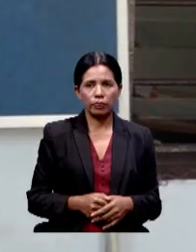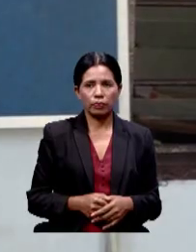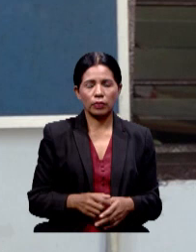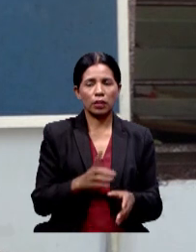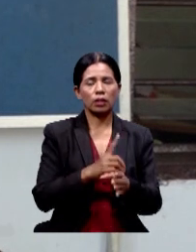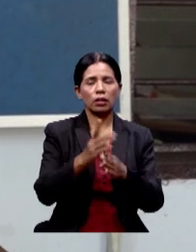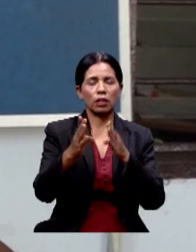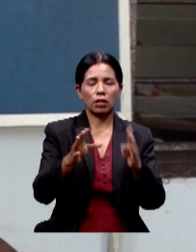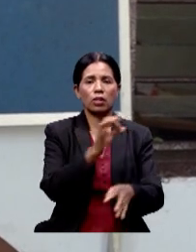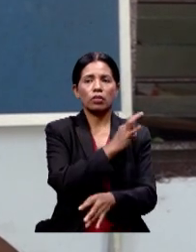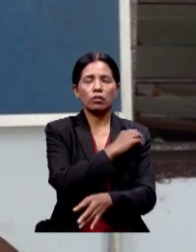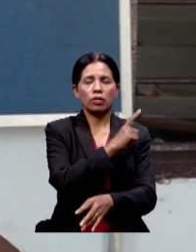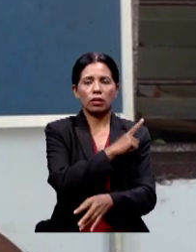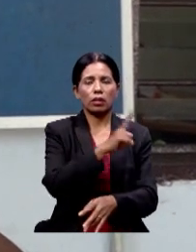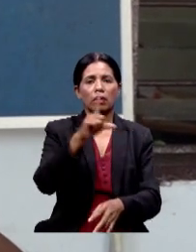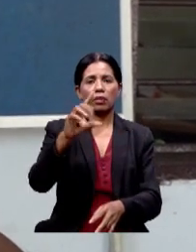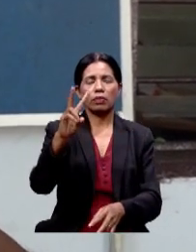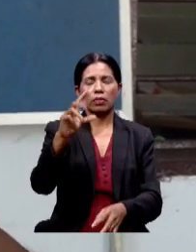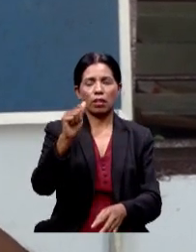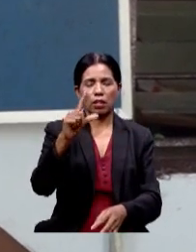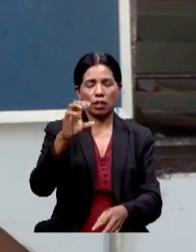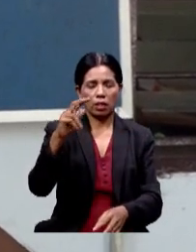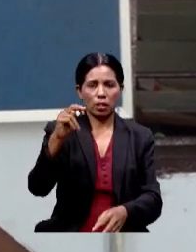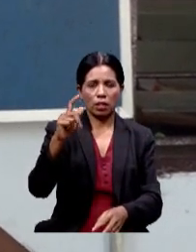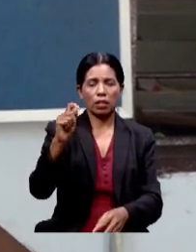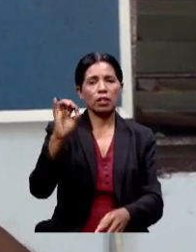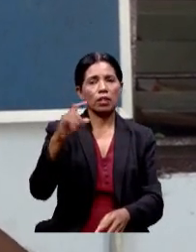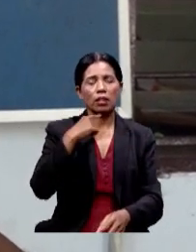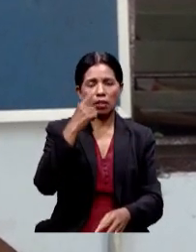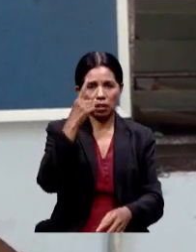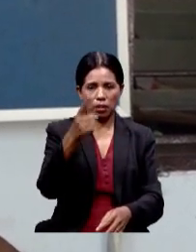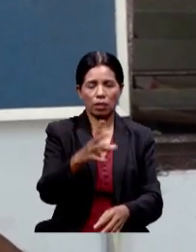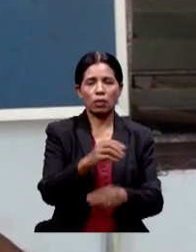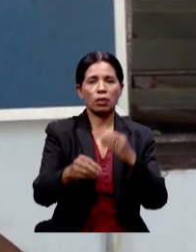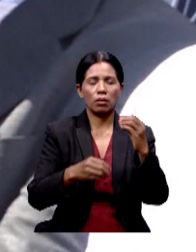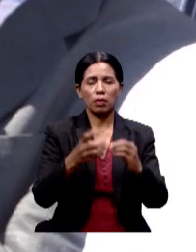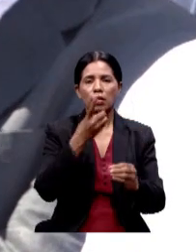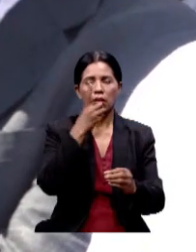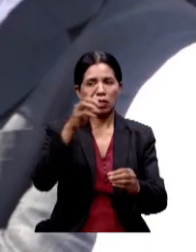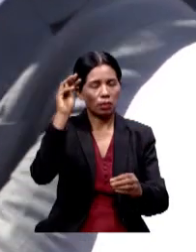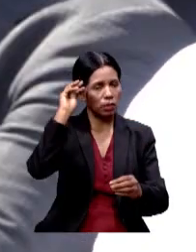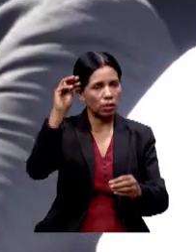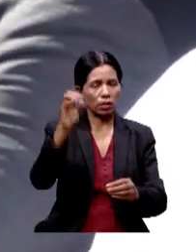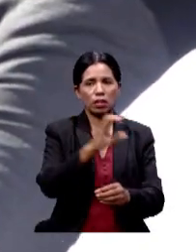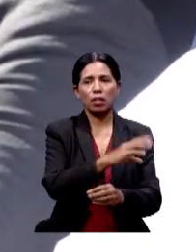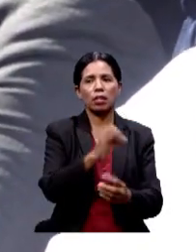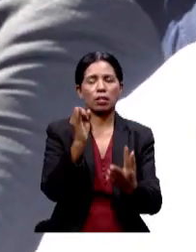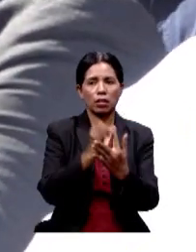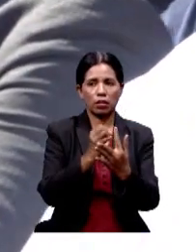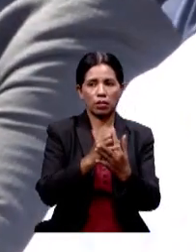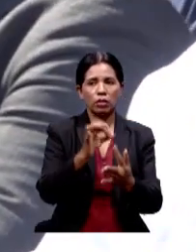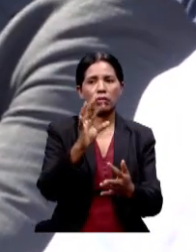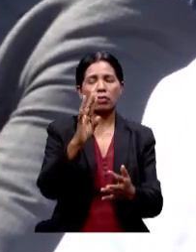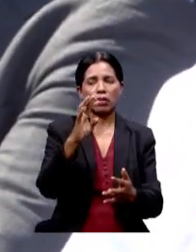Diretor Executivo Fontil Valentim da Costa Pinto, a tua lamentação, né? Relaciona a declaração do ministro do interior Francisco Guterres,